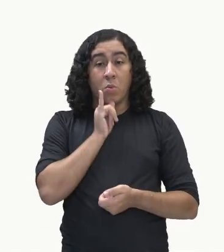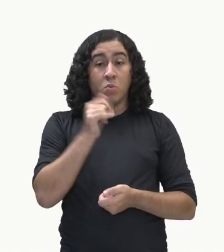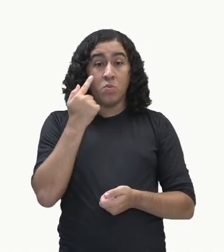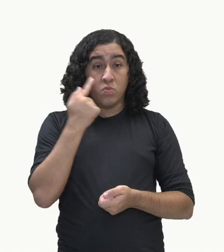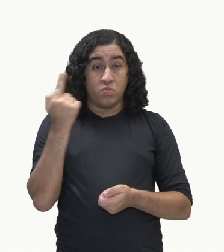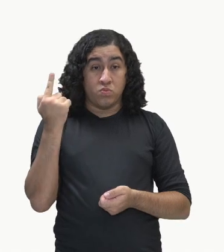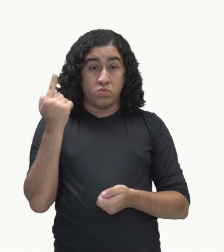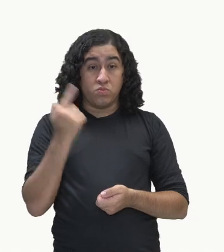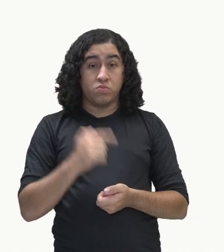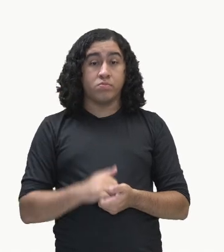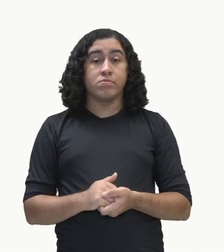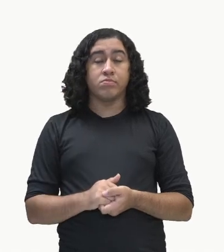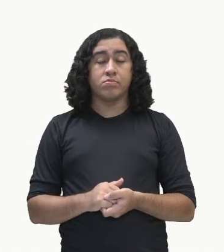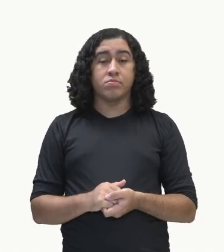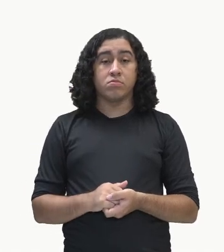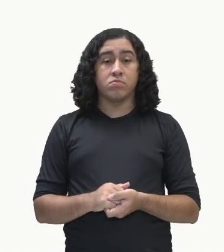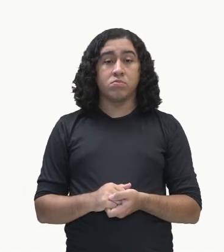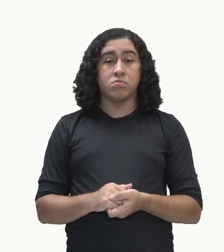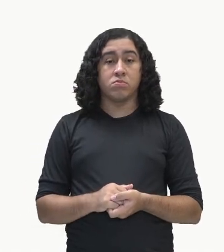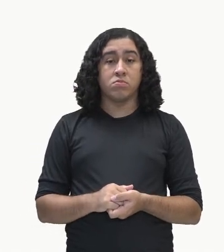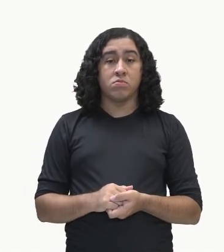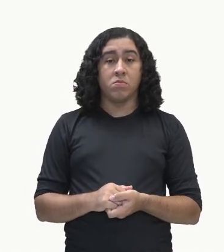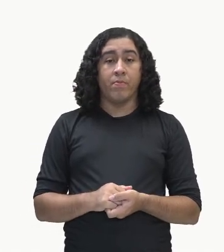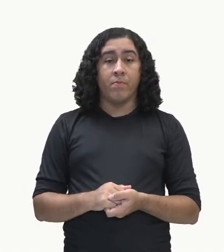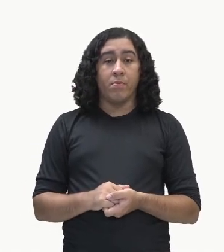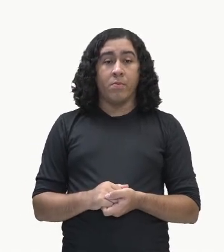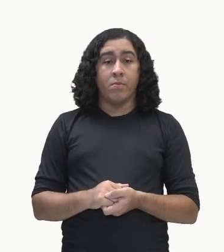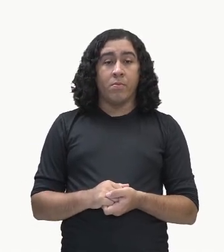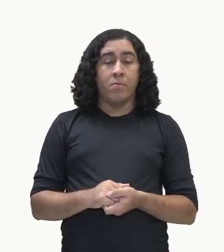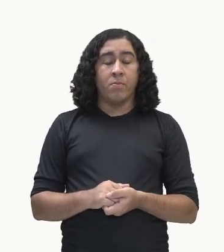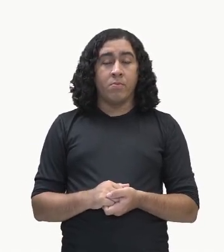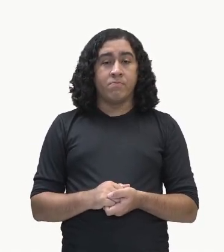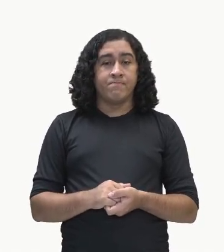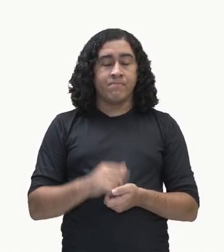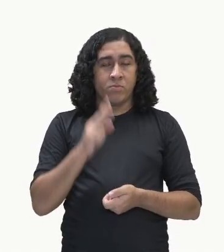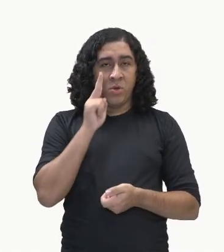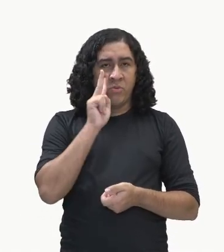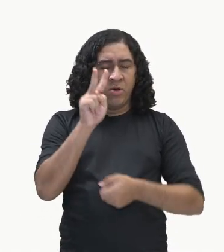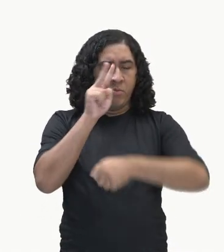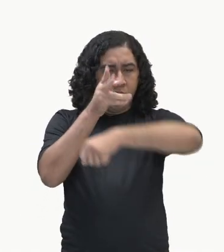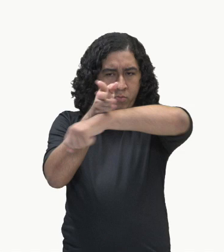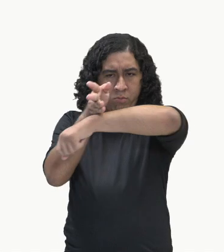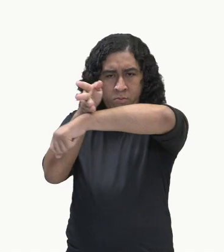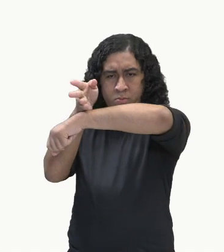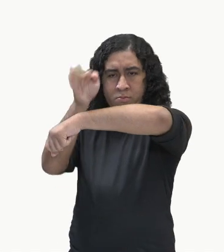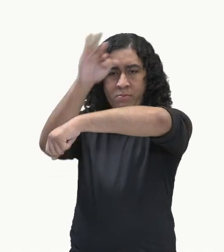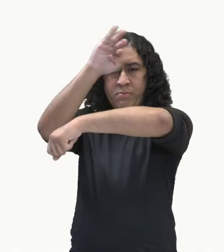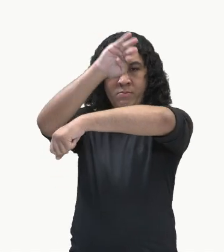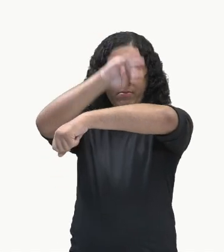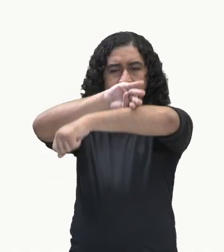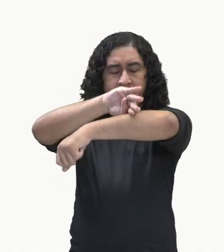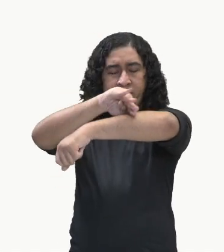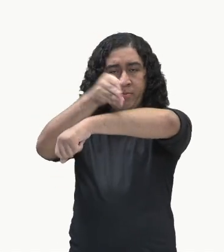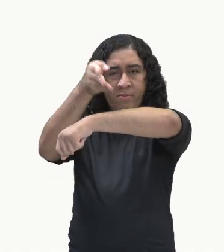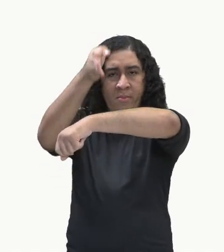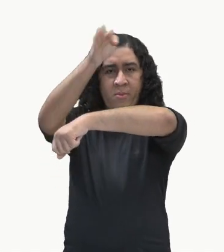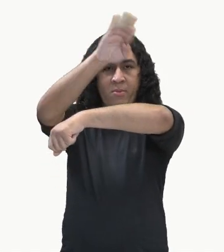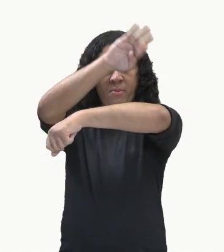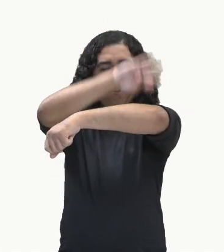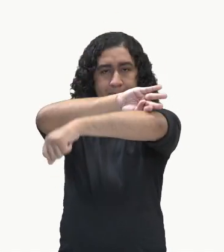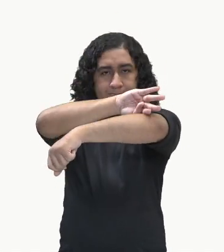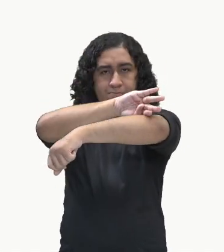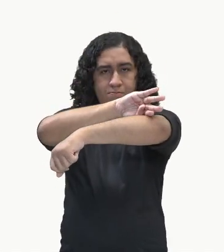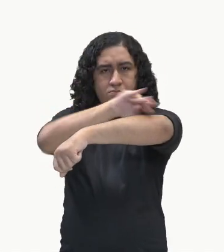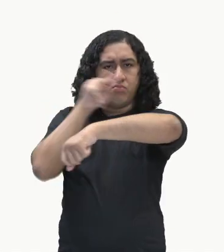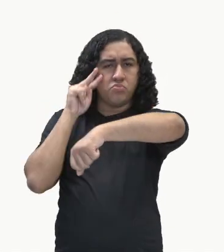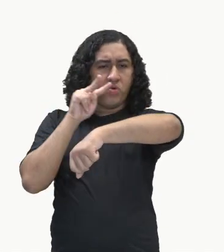see that mountain in the distance? Você vê aquela montanha na distância? Do you see? Olha a pergunta em